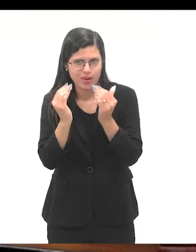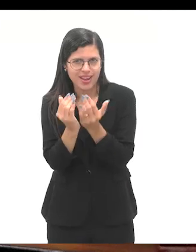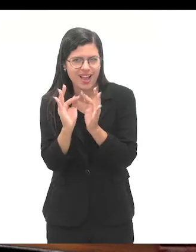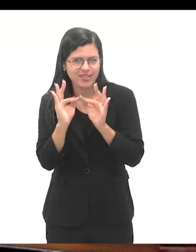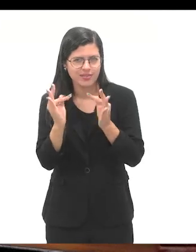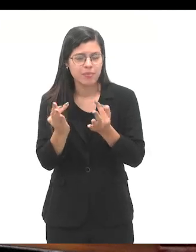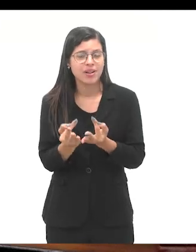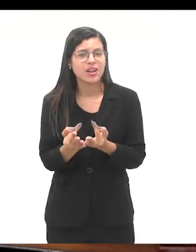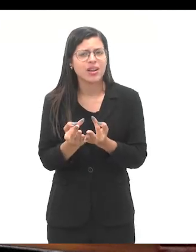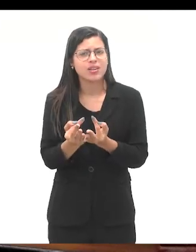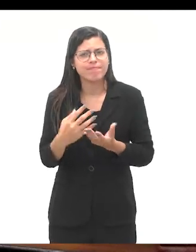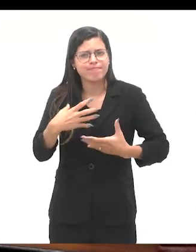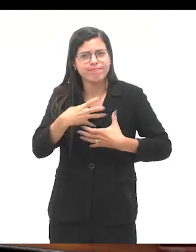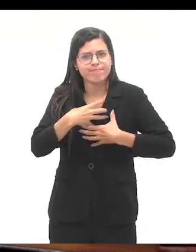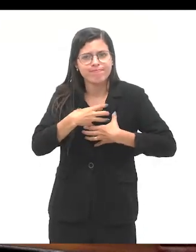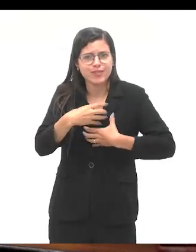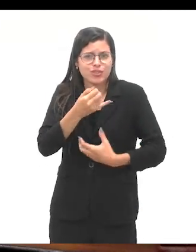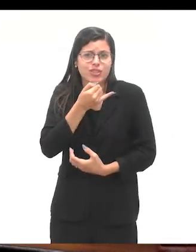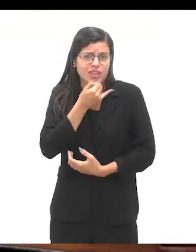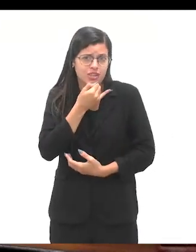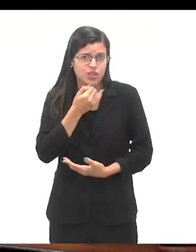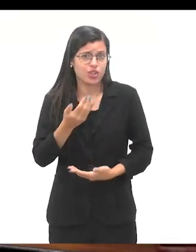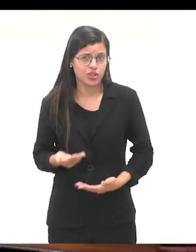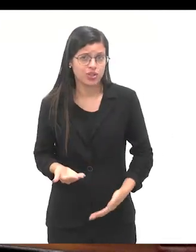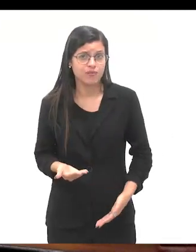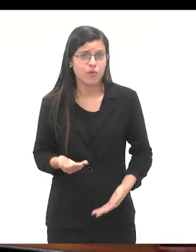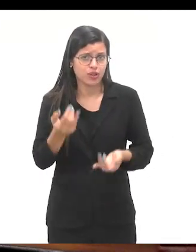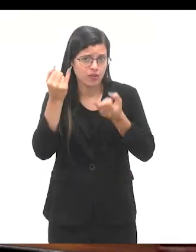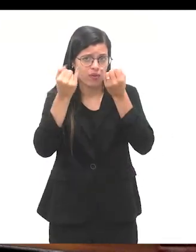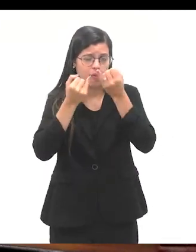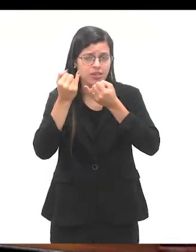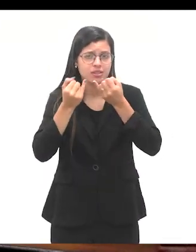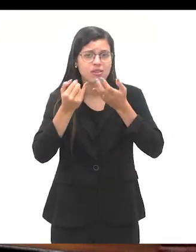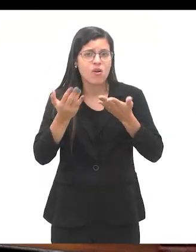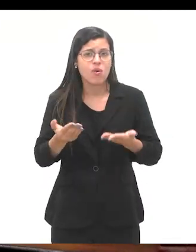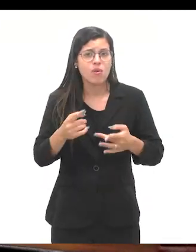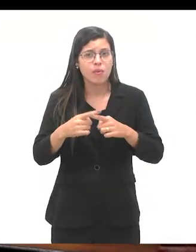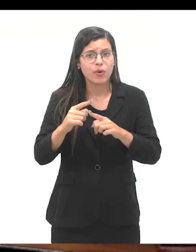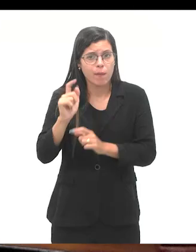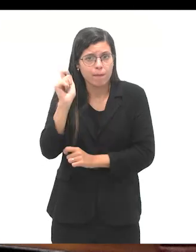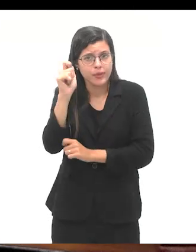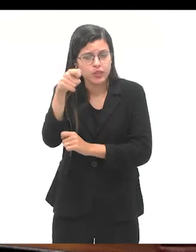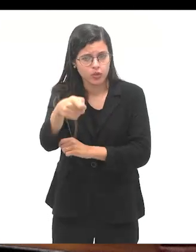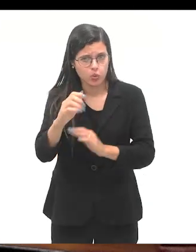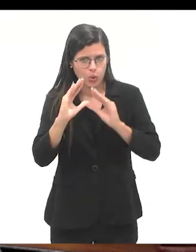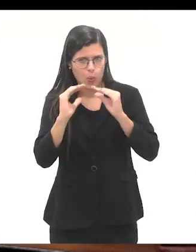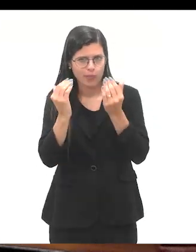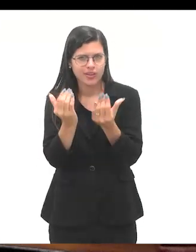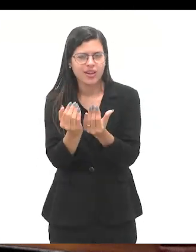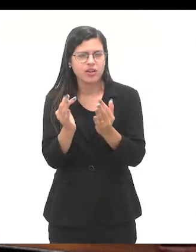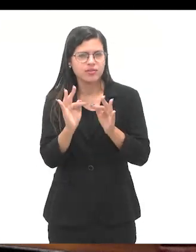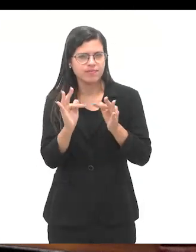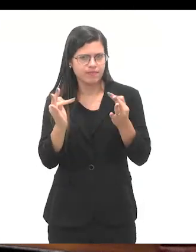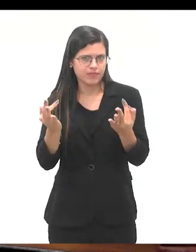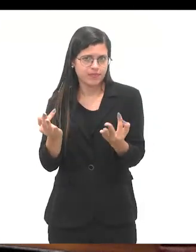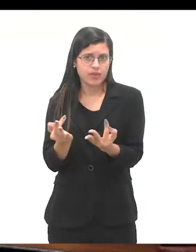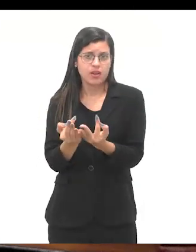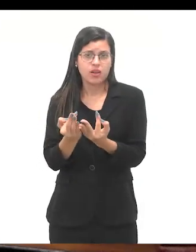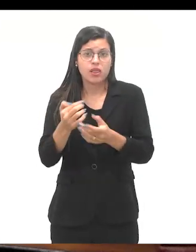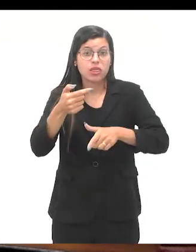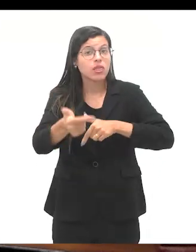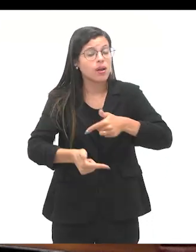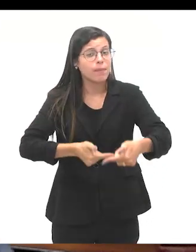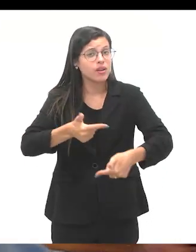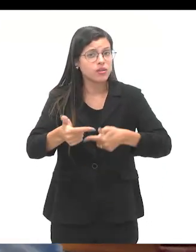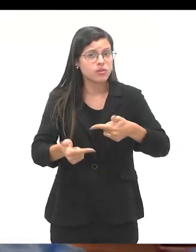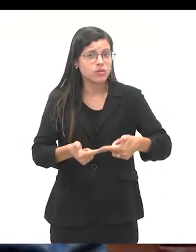muito triste assim, com esse relato. Por quê? Os pescadores artesanais, eles